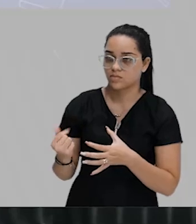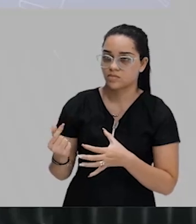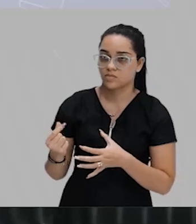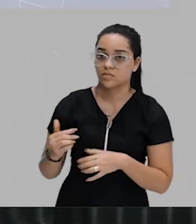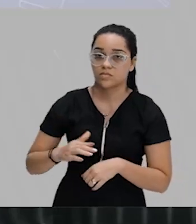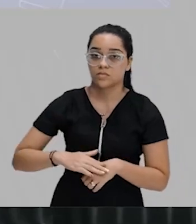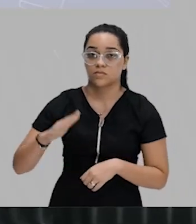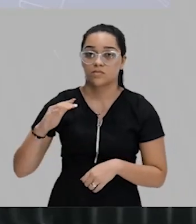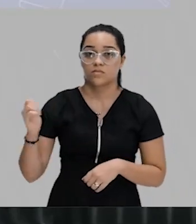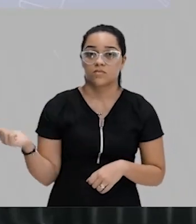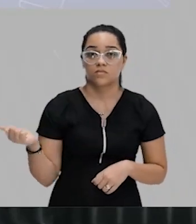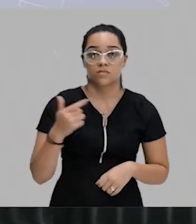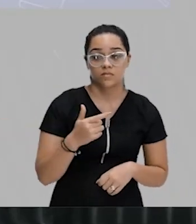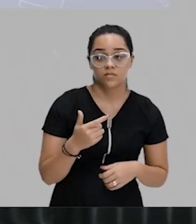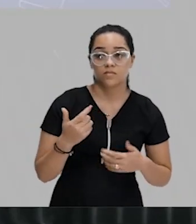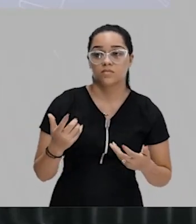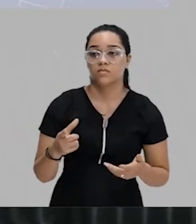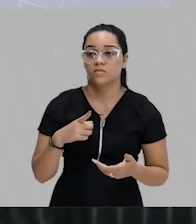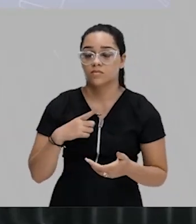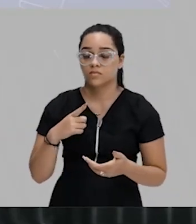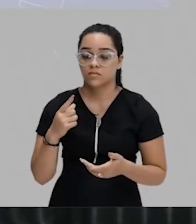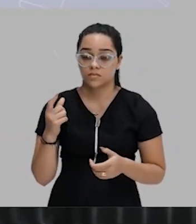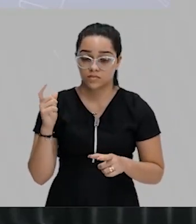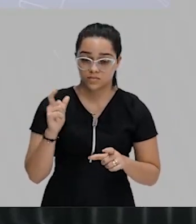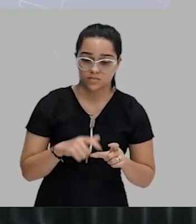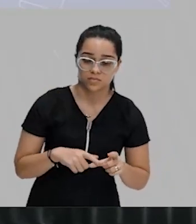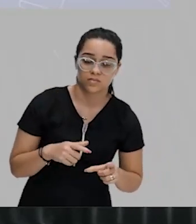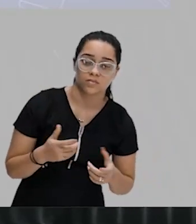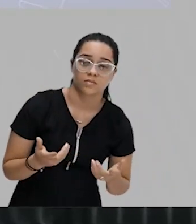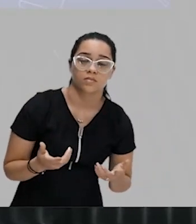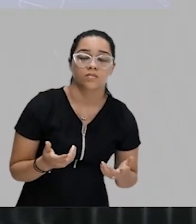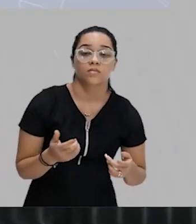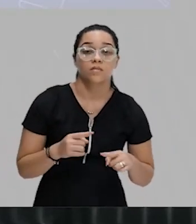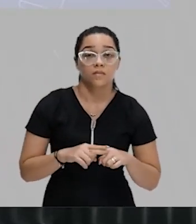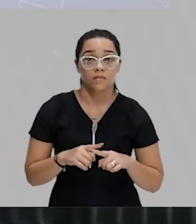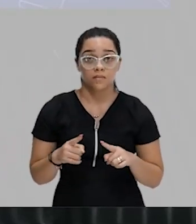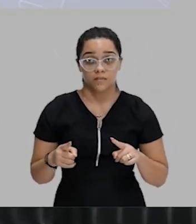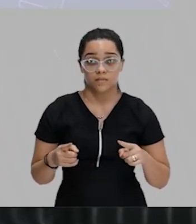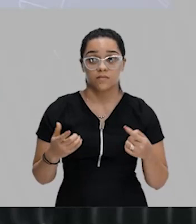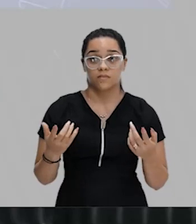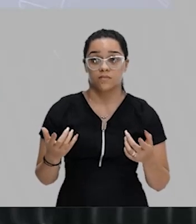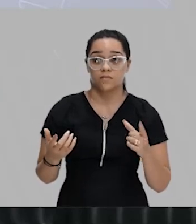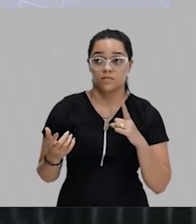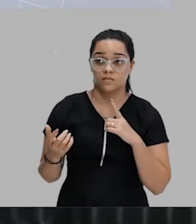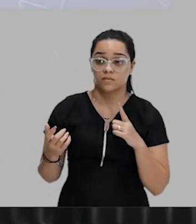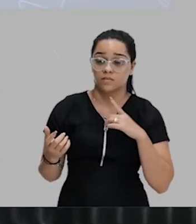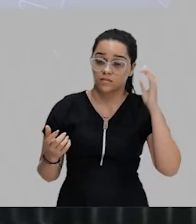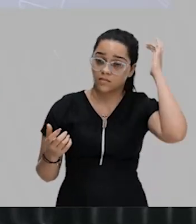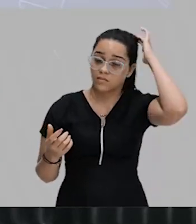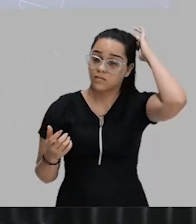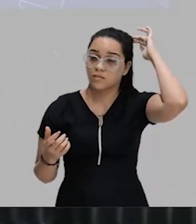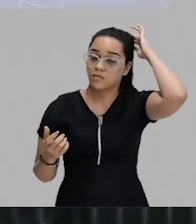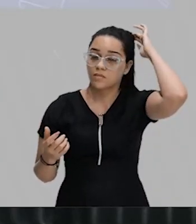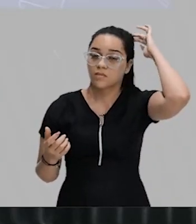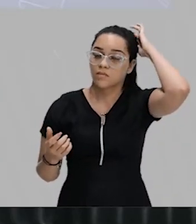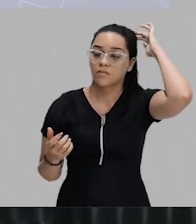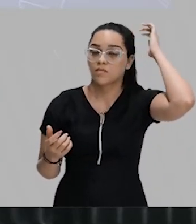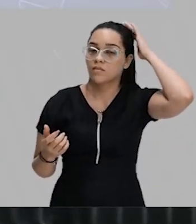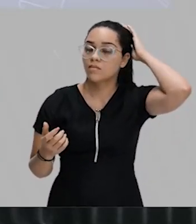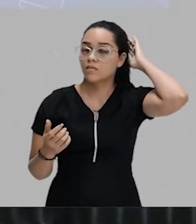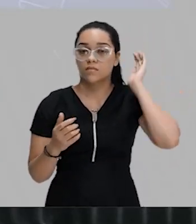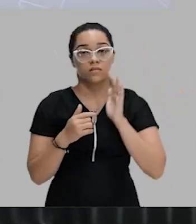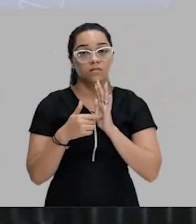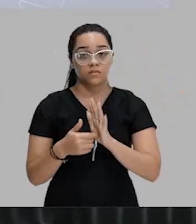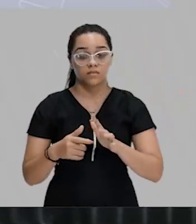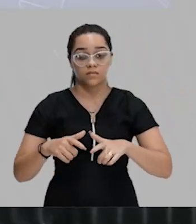muito maior do que basicamente a dívida externa. Embora, preciso observar isso, embora apresentando um